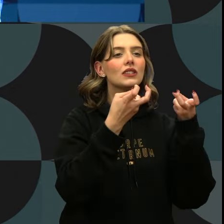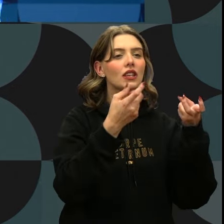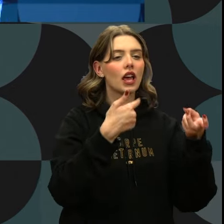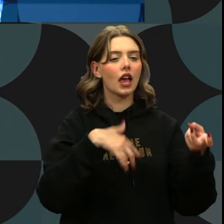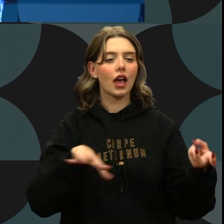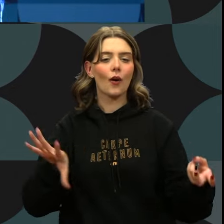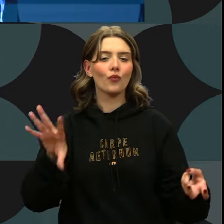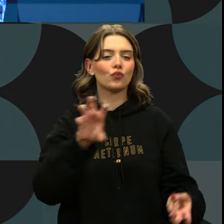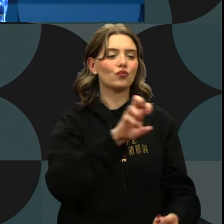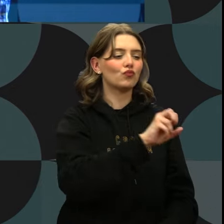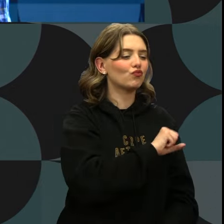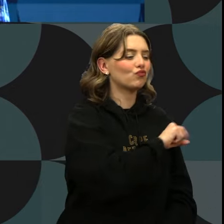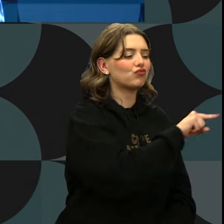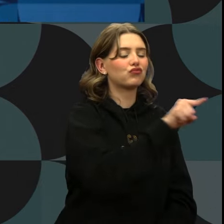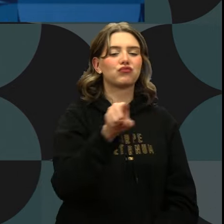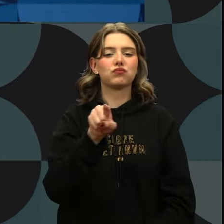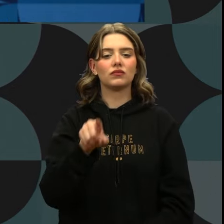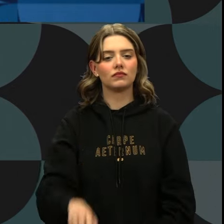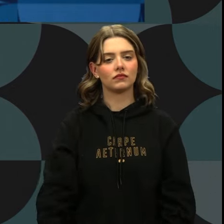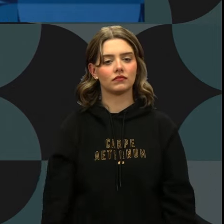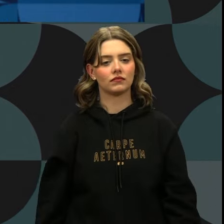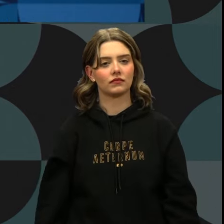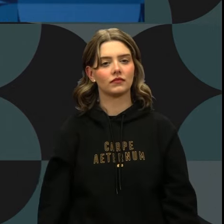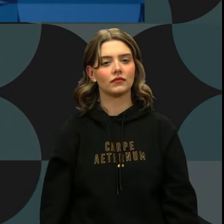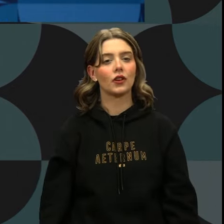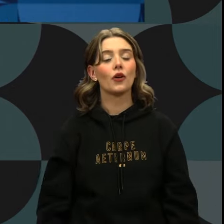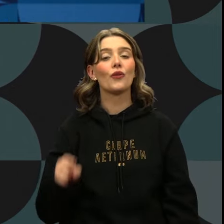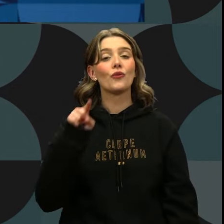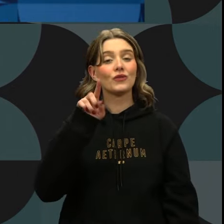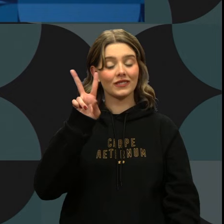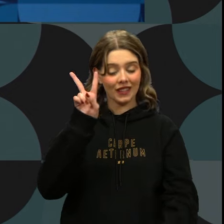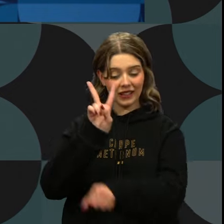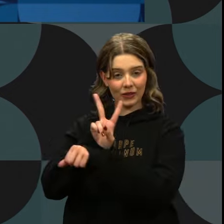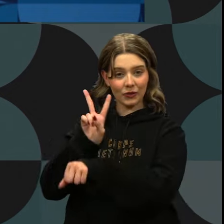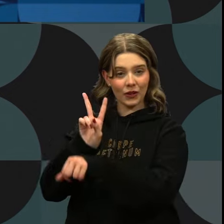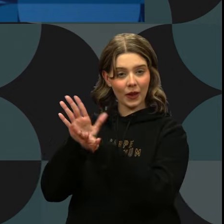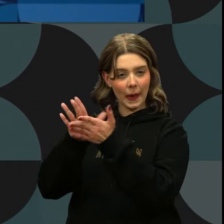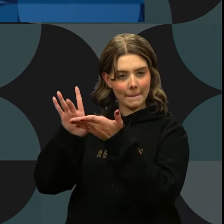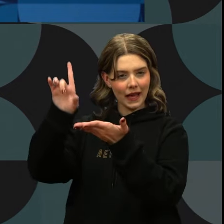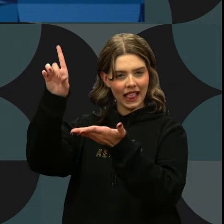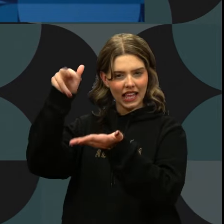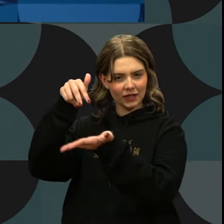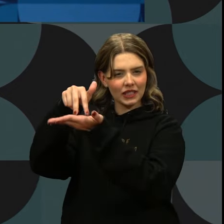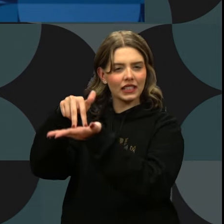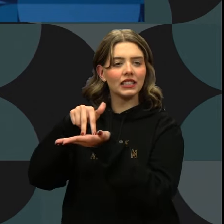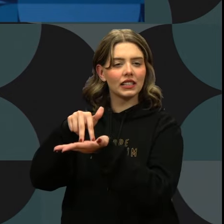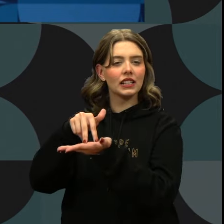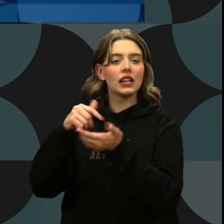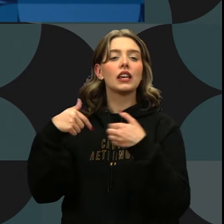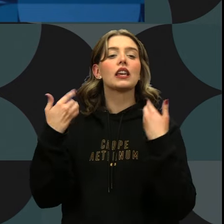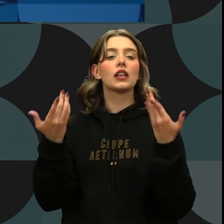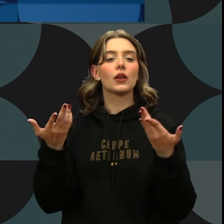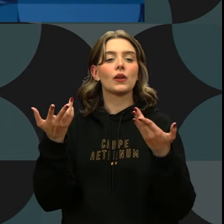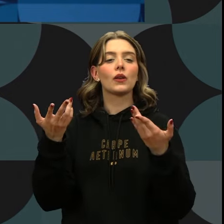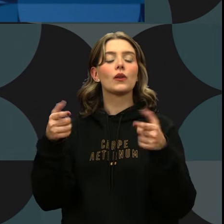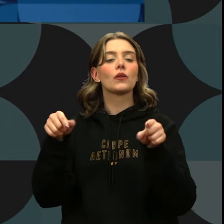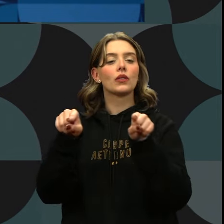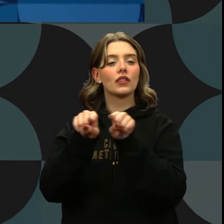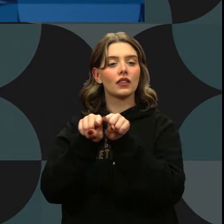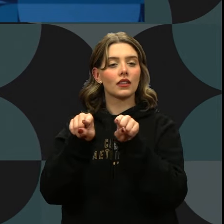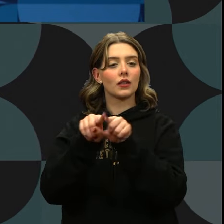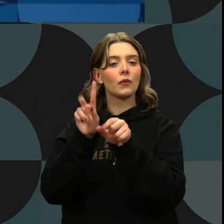eu amo você. Você guardou a palavra da minha perseverança, por isso eu também